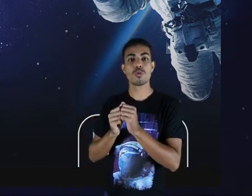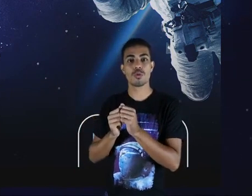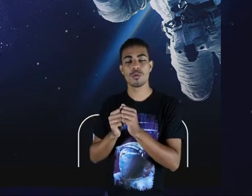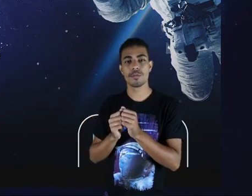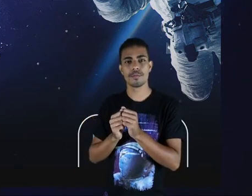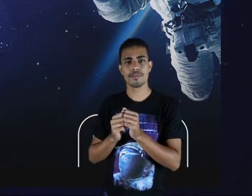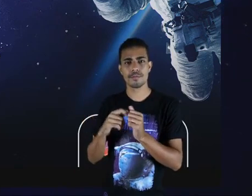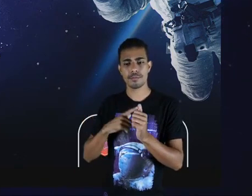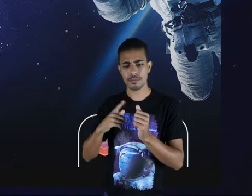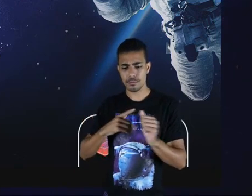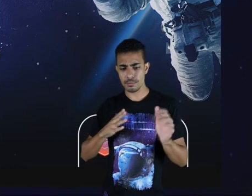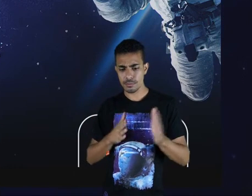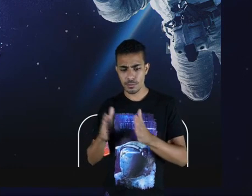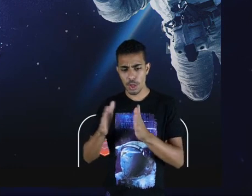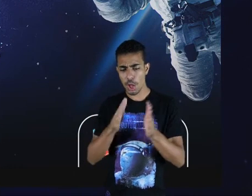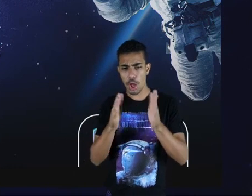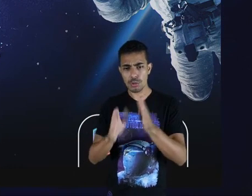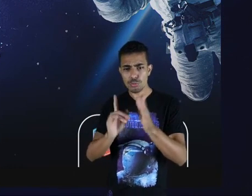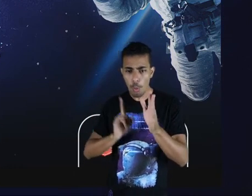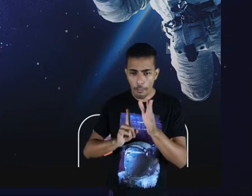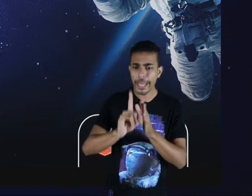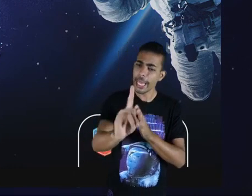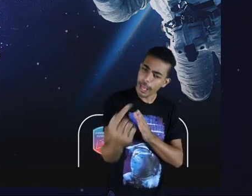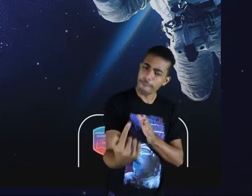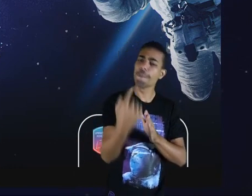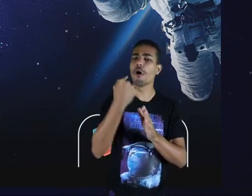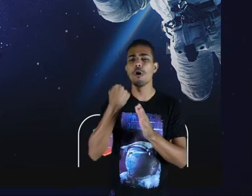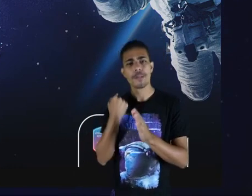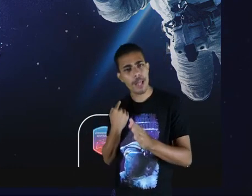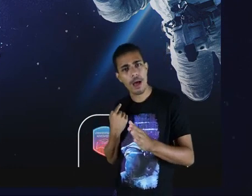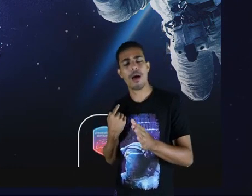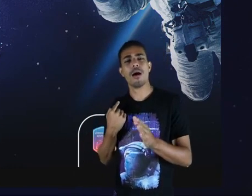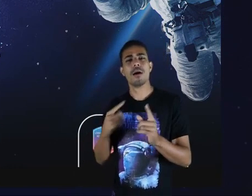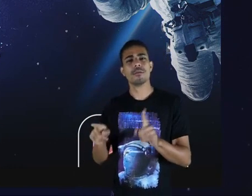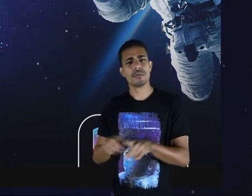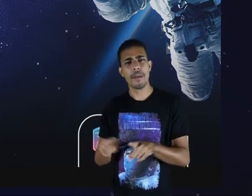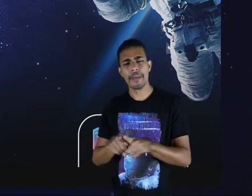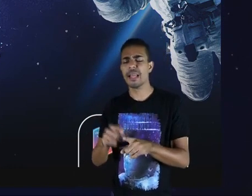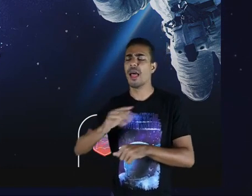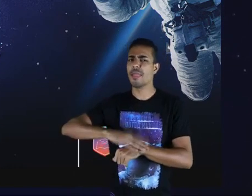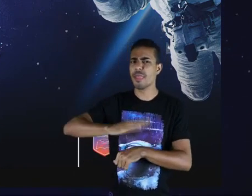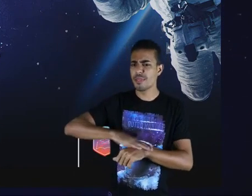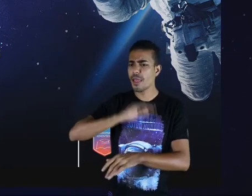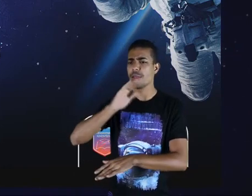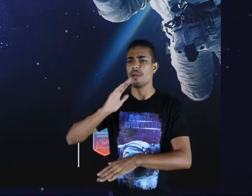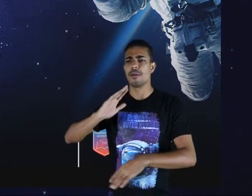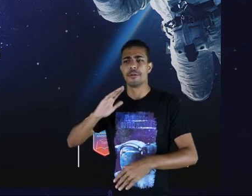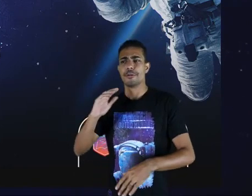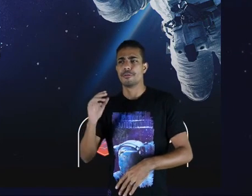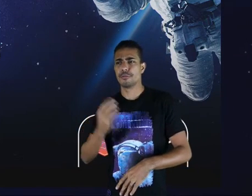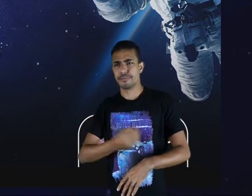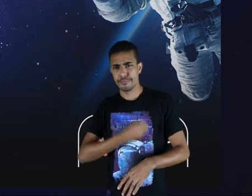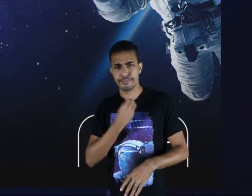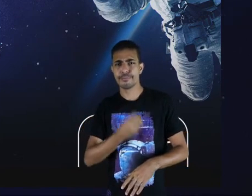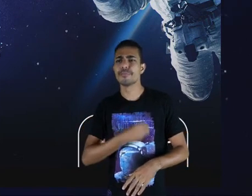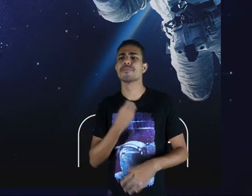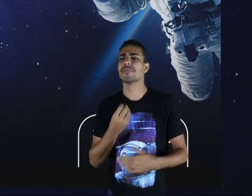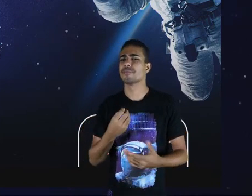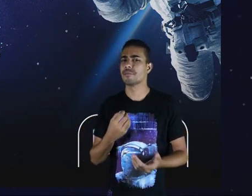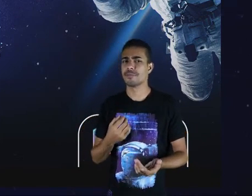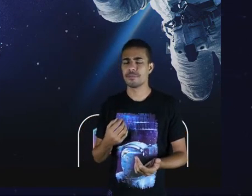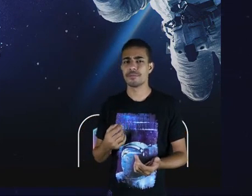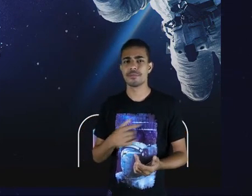no caminho, no ir e vir, em cada decisão, em cada atividade que você tem, olha a